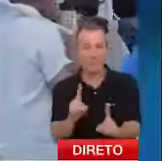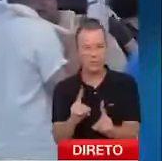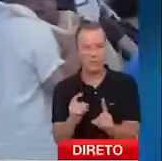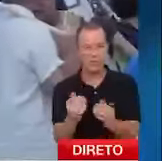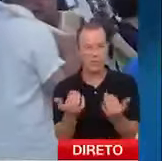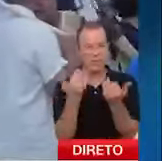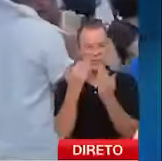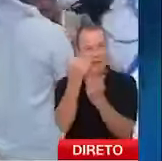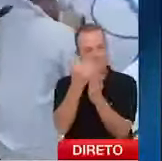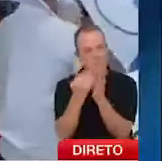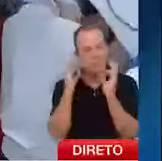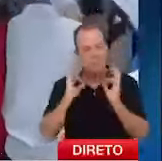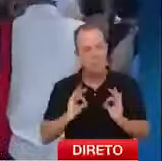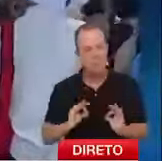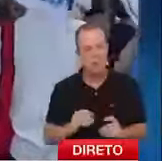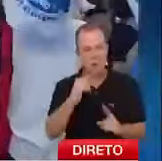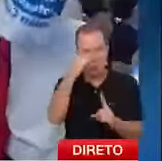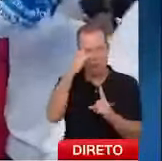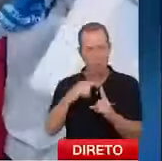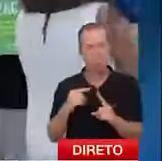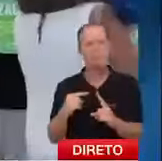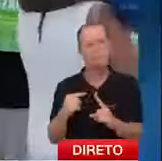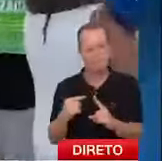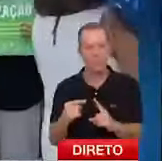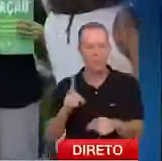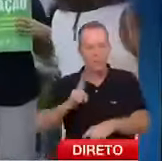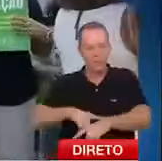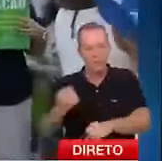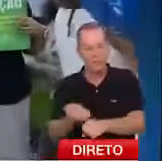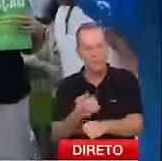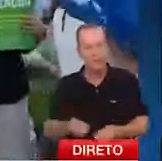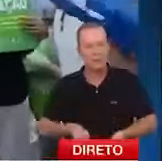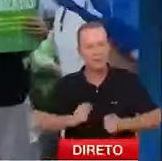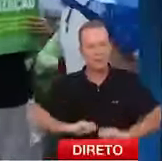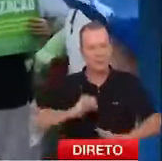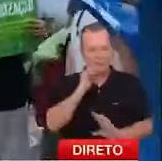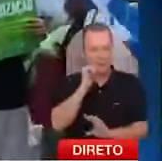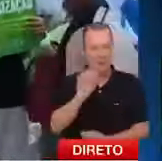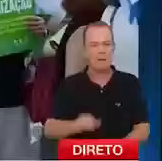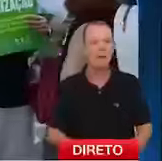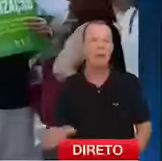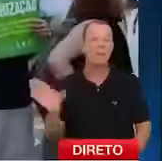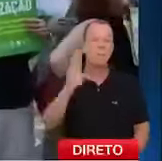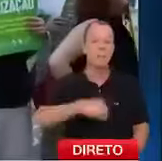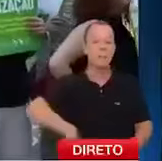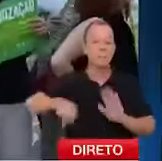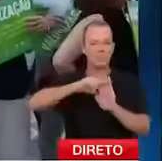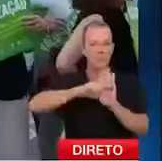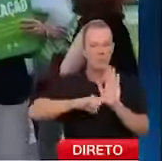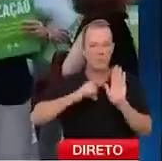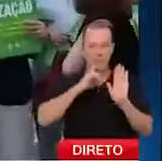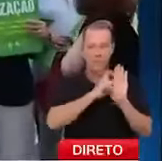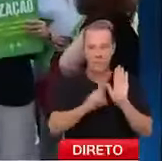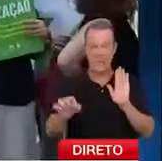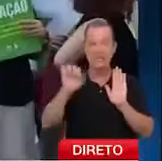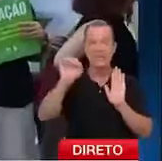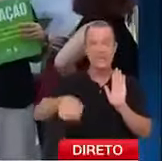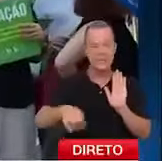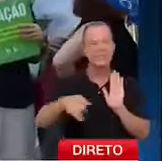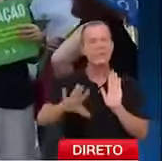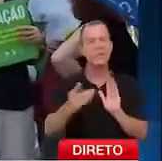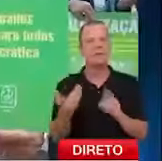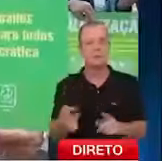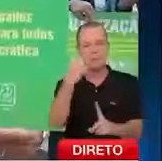atualizados de modo a ver esta recuperação do tempo de serviço ainda assim outras medidas Foram anunciadas sim mas tê como